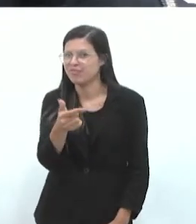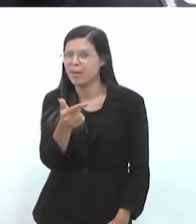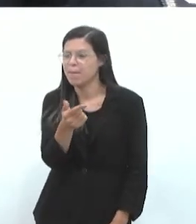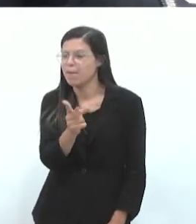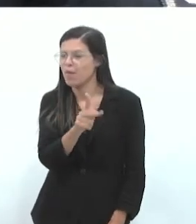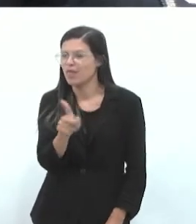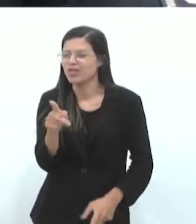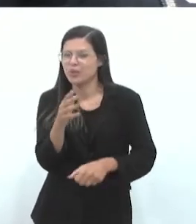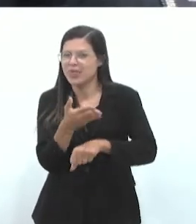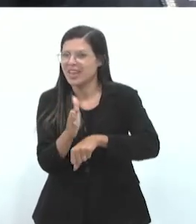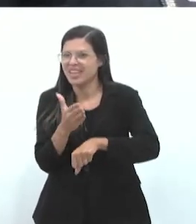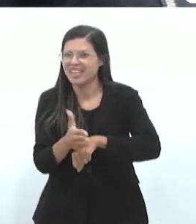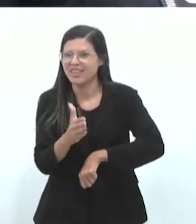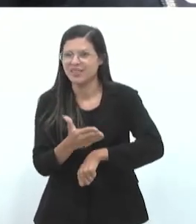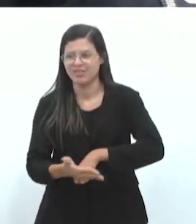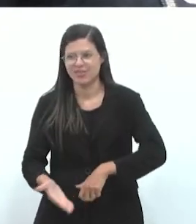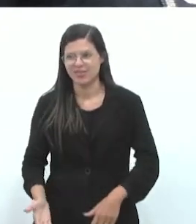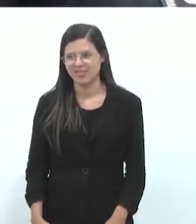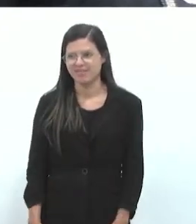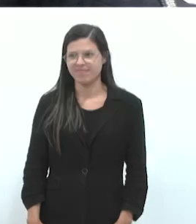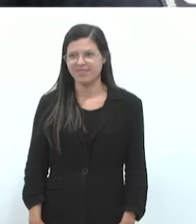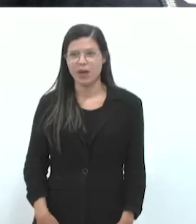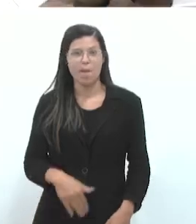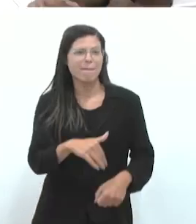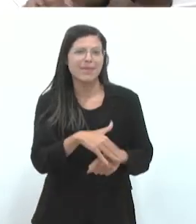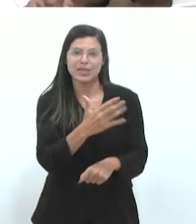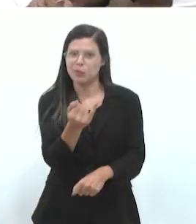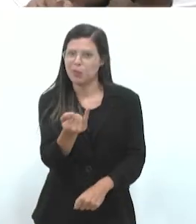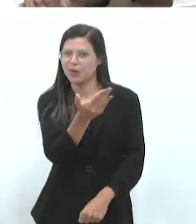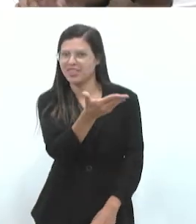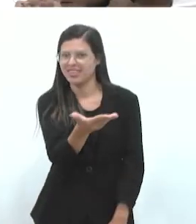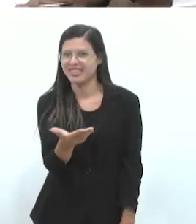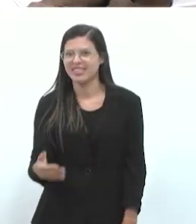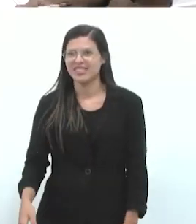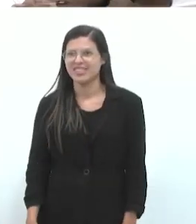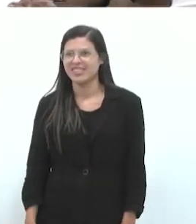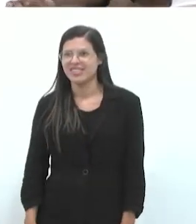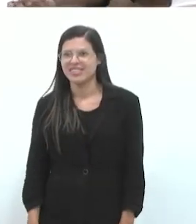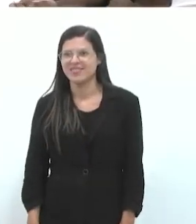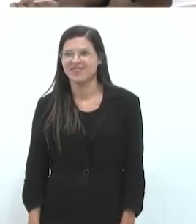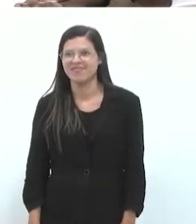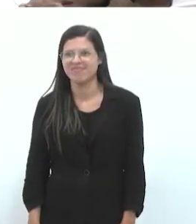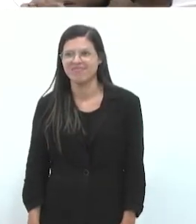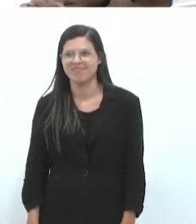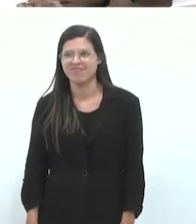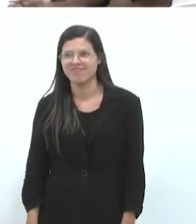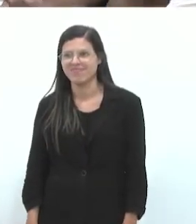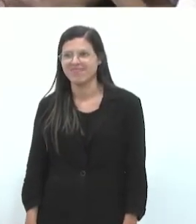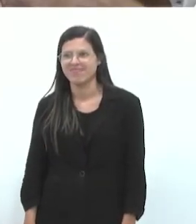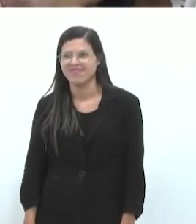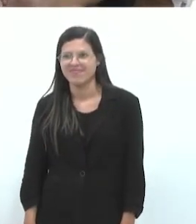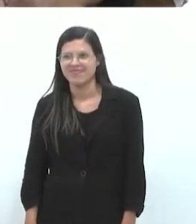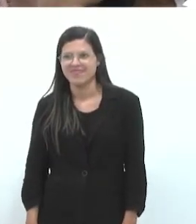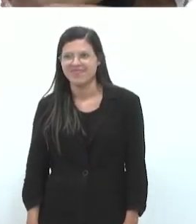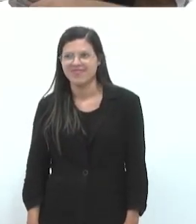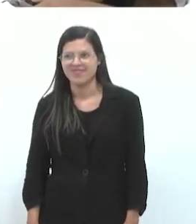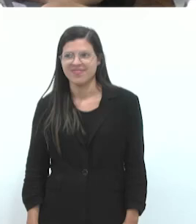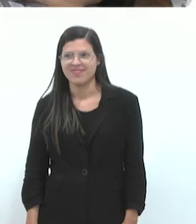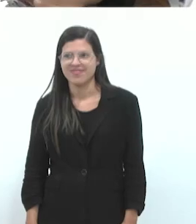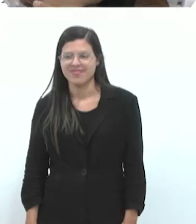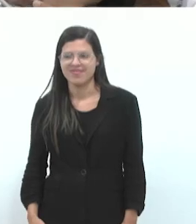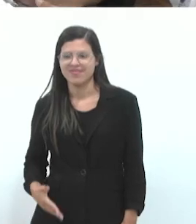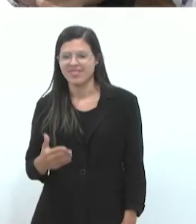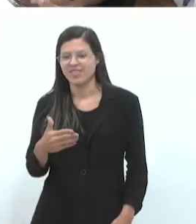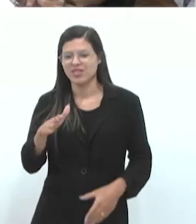procurador-geral nesse episódio. Esse tribunal vai ser como sem o juiz. Bem, eu vou pedir vênia aqui para a gente votar só